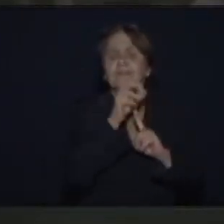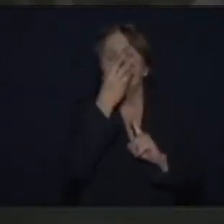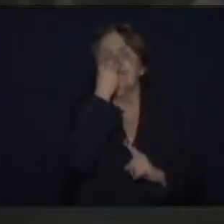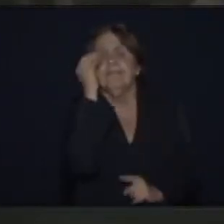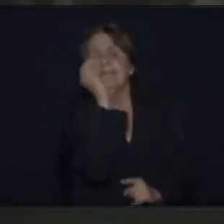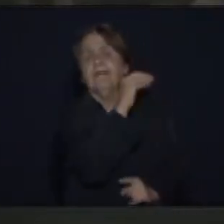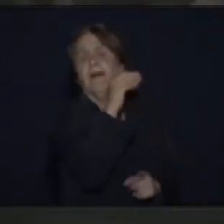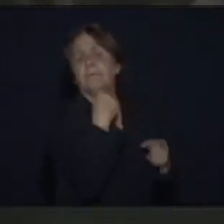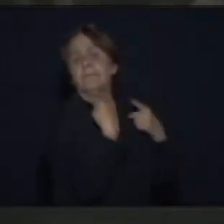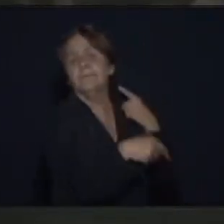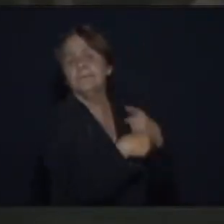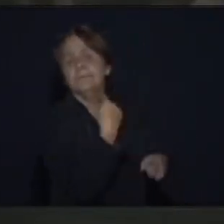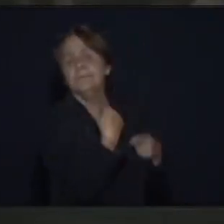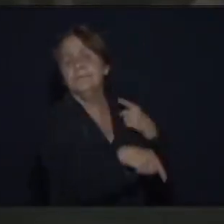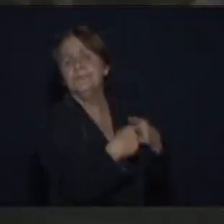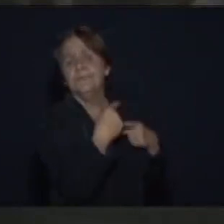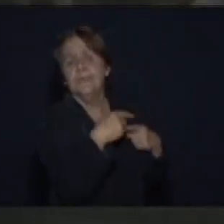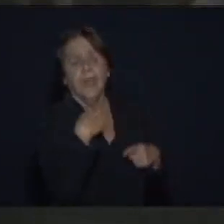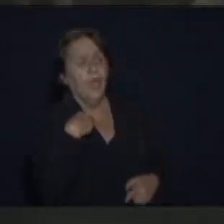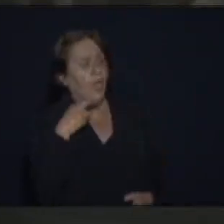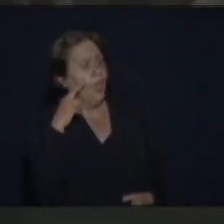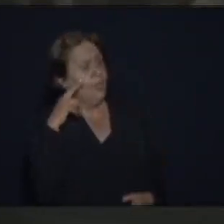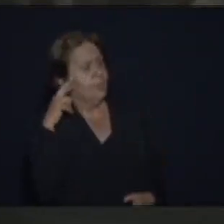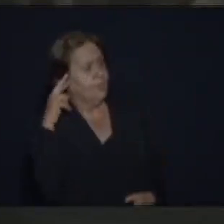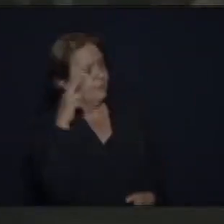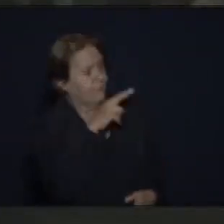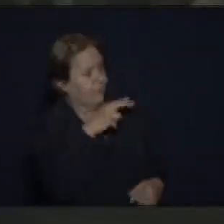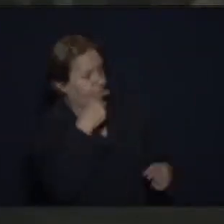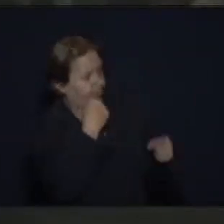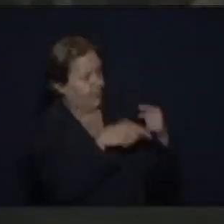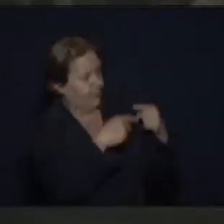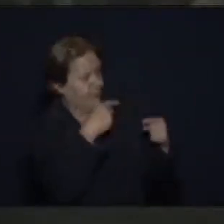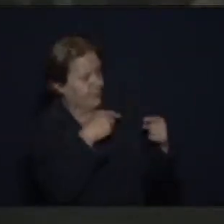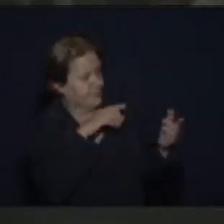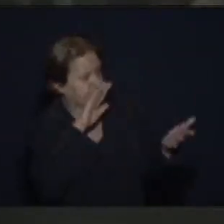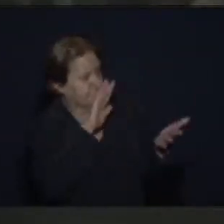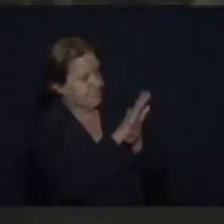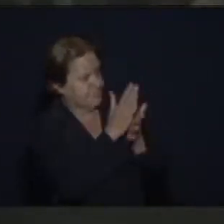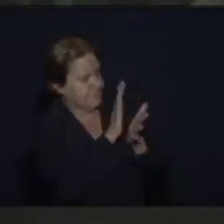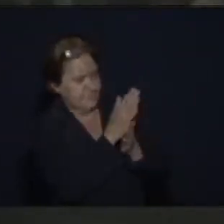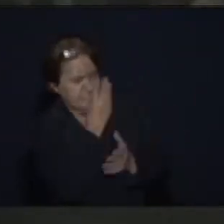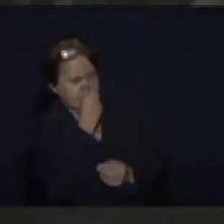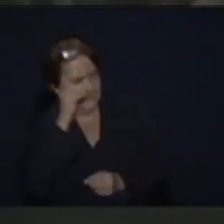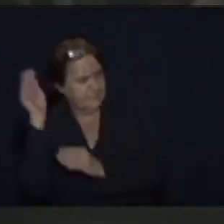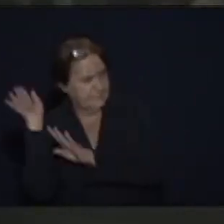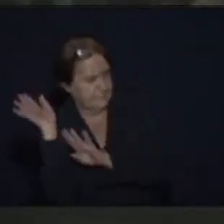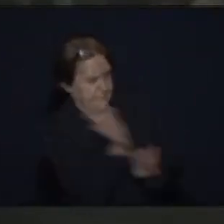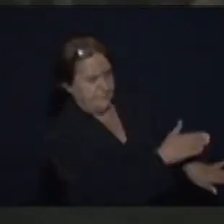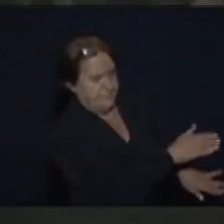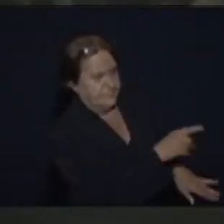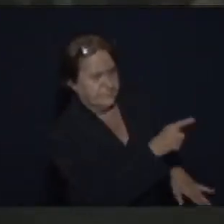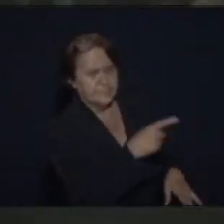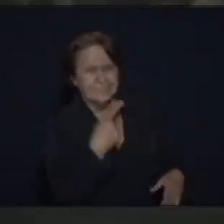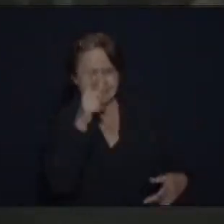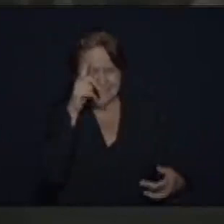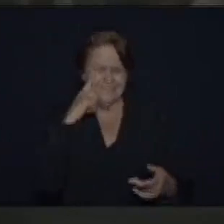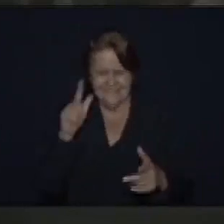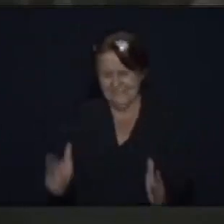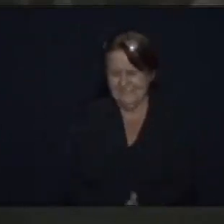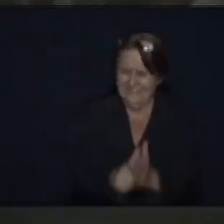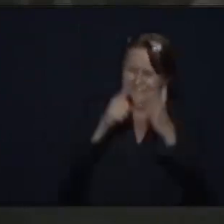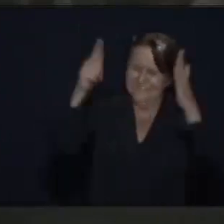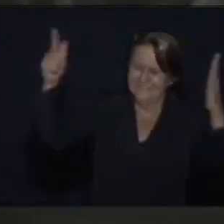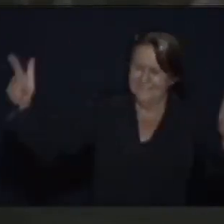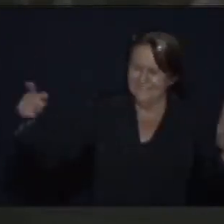política nós vemos a política com os nossos preconceitos né que que ocorre a imagem quando você lê o jornal